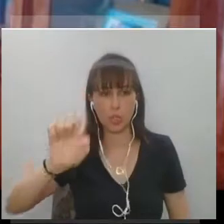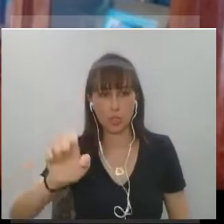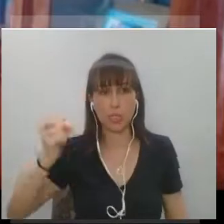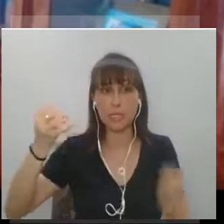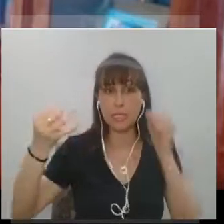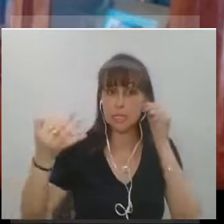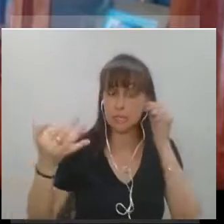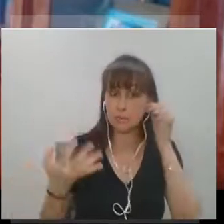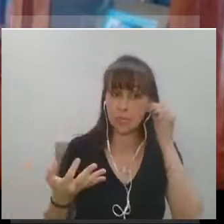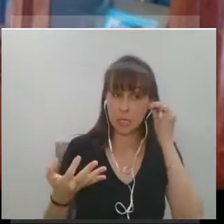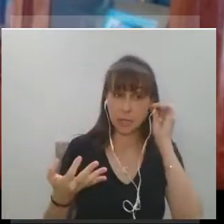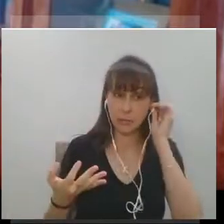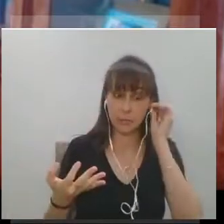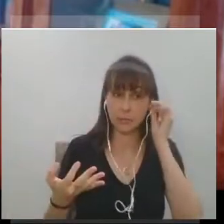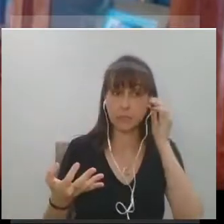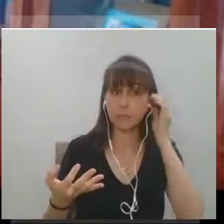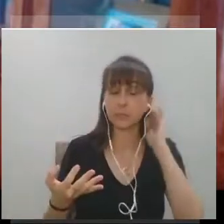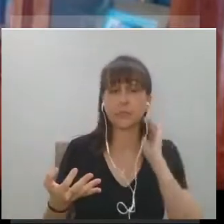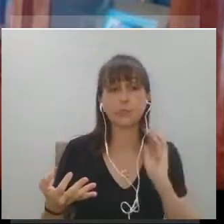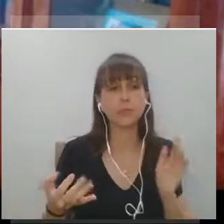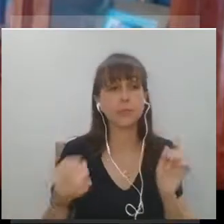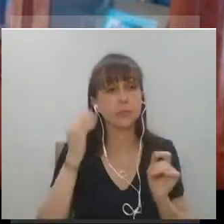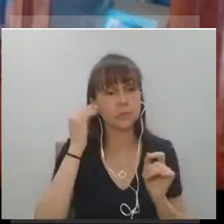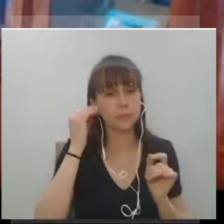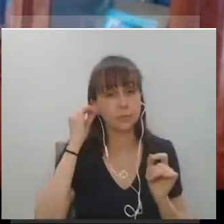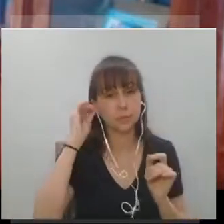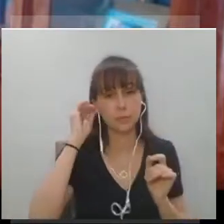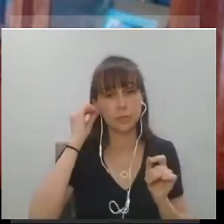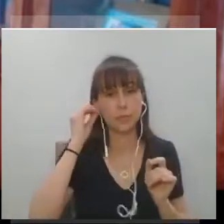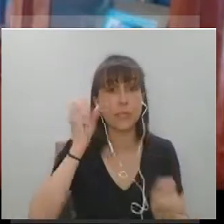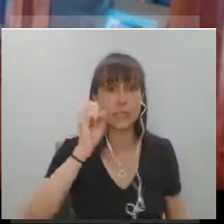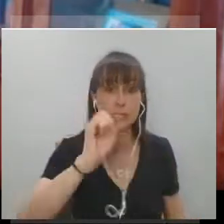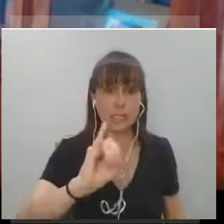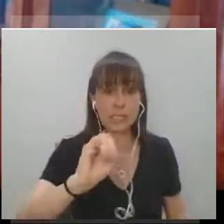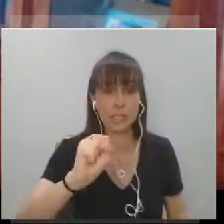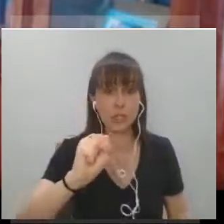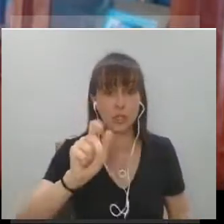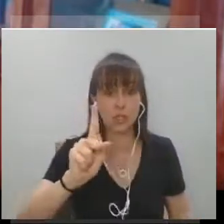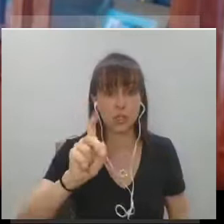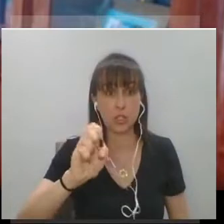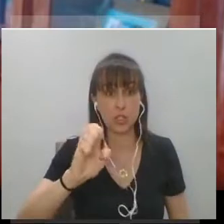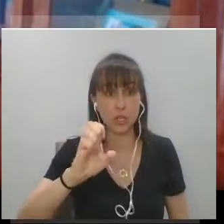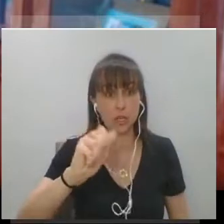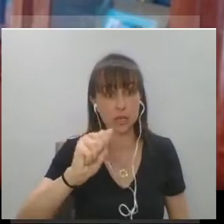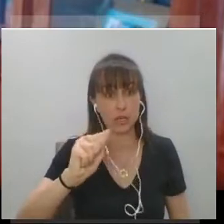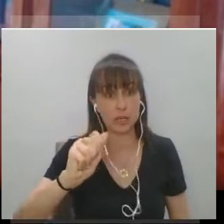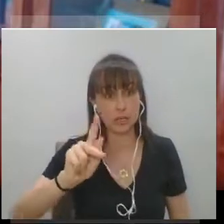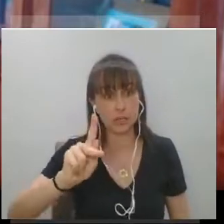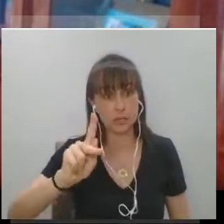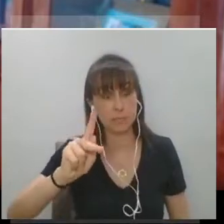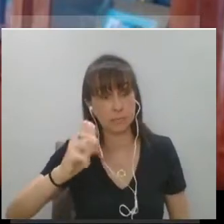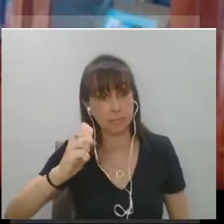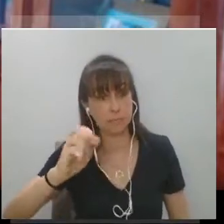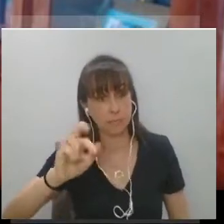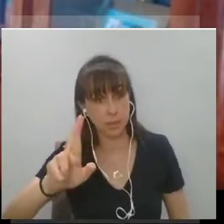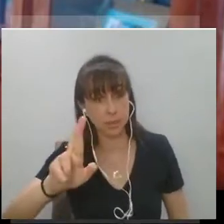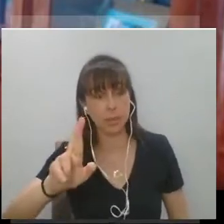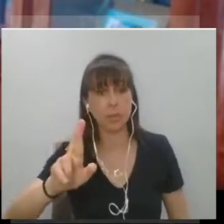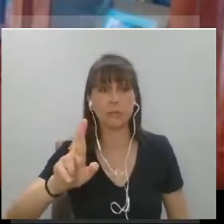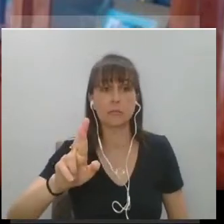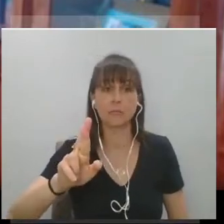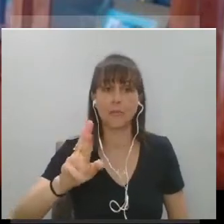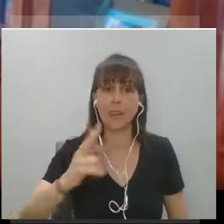Shakespeare. Ele diz assim: se Shakespeare lhe interessa, tudo bem. Se